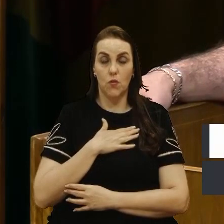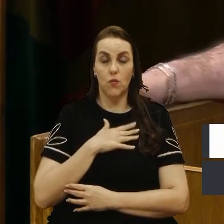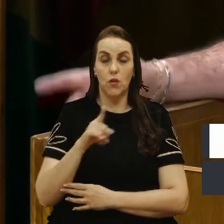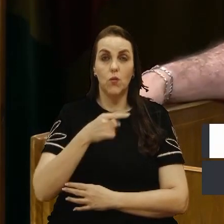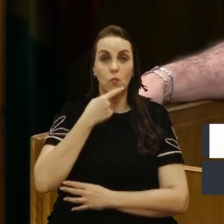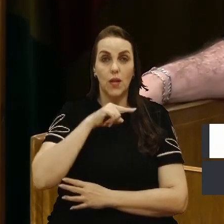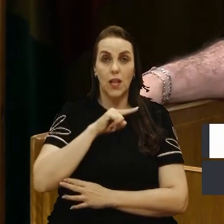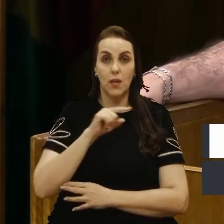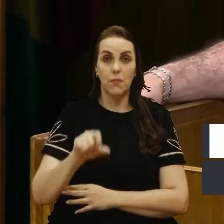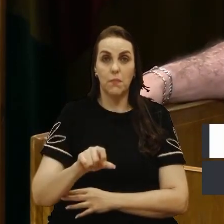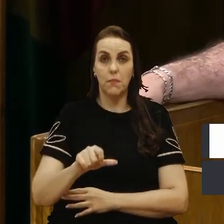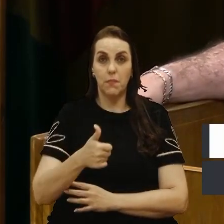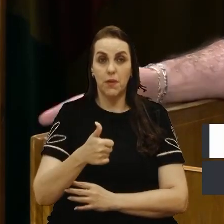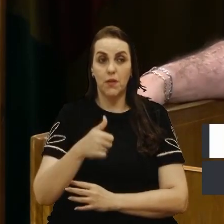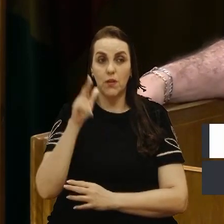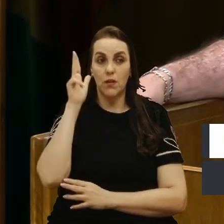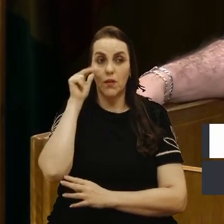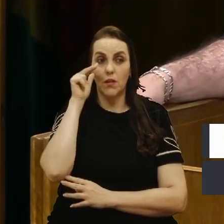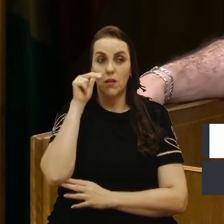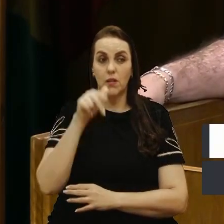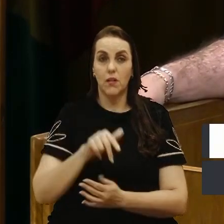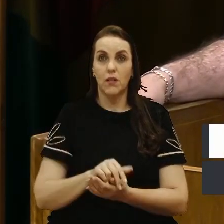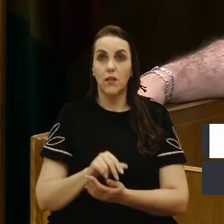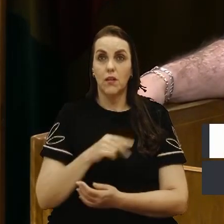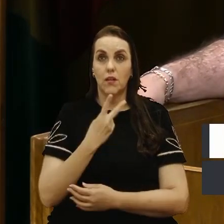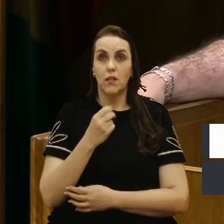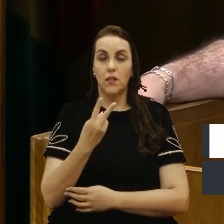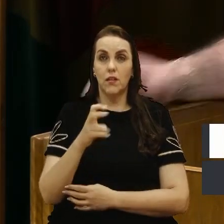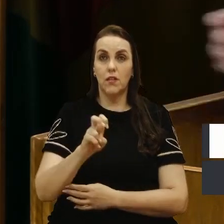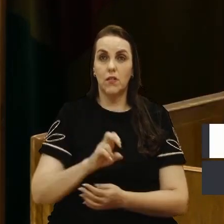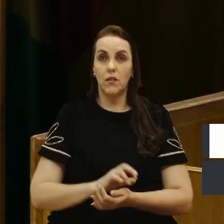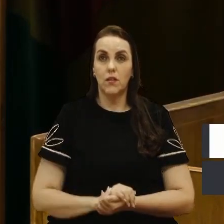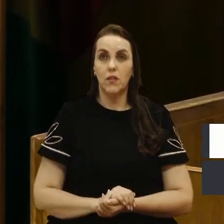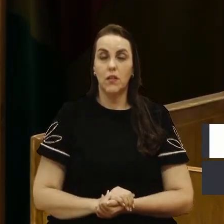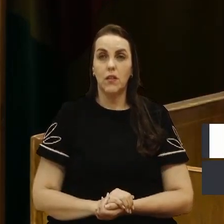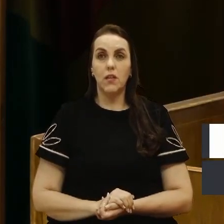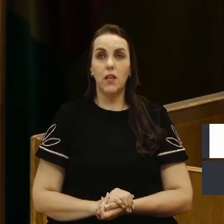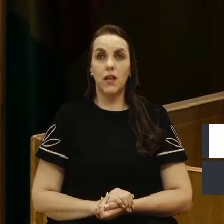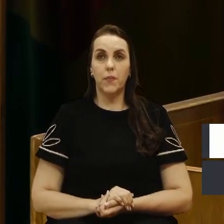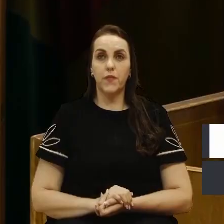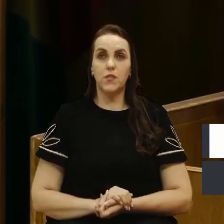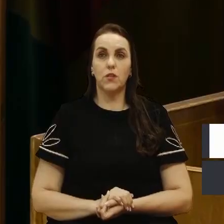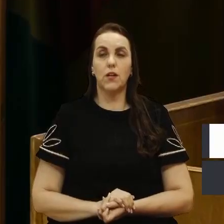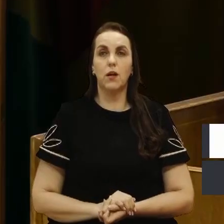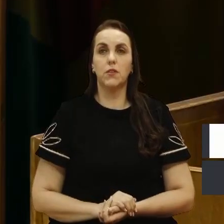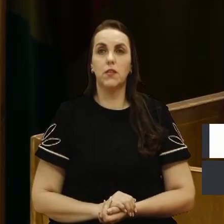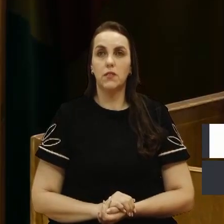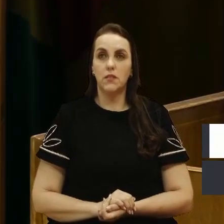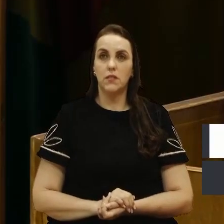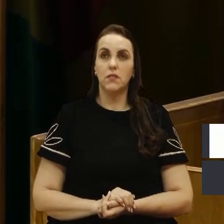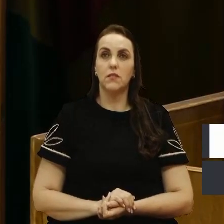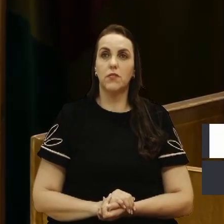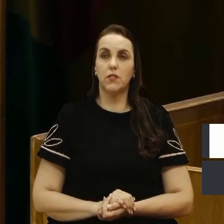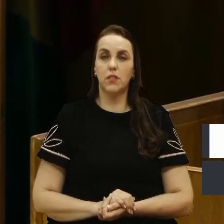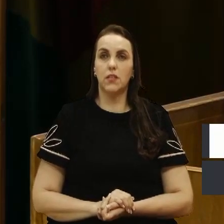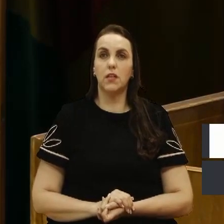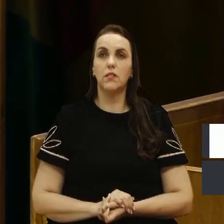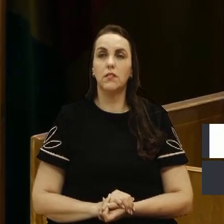Caleb, 1º de abril de 2025. Aí é pautado junto